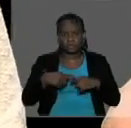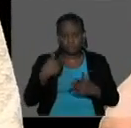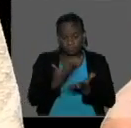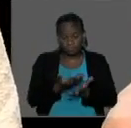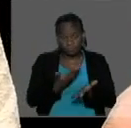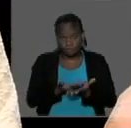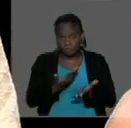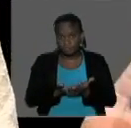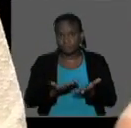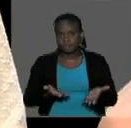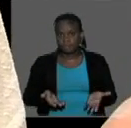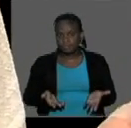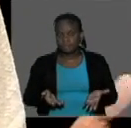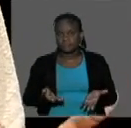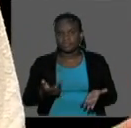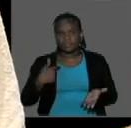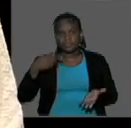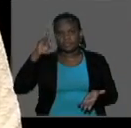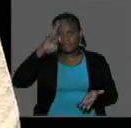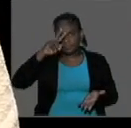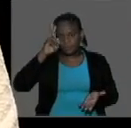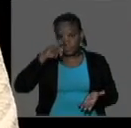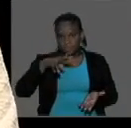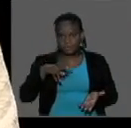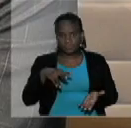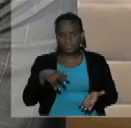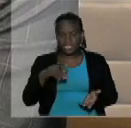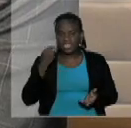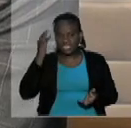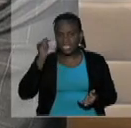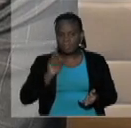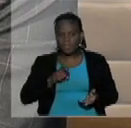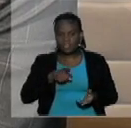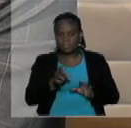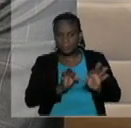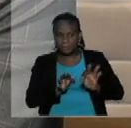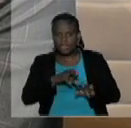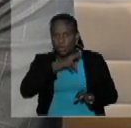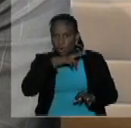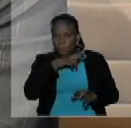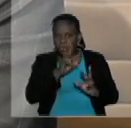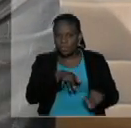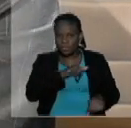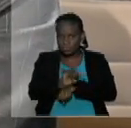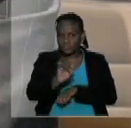eu estudei. Eu me lembro que... Se eles soubessem que estava criando uma cobra, hein?